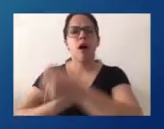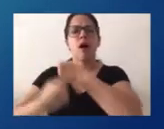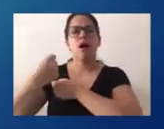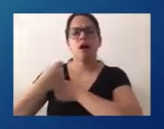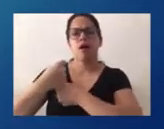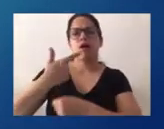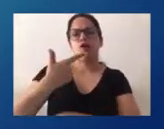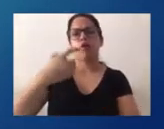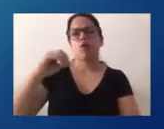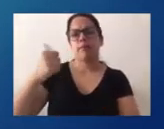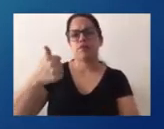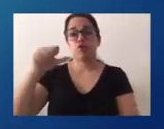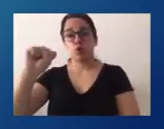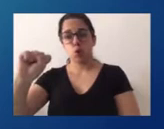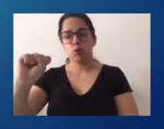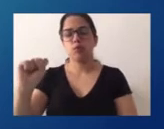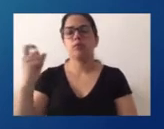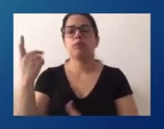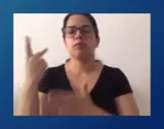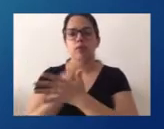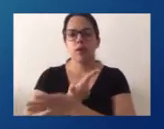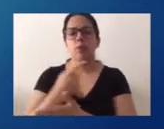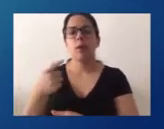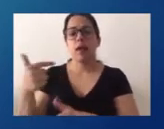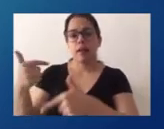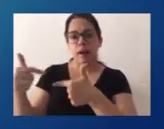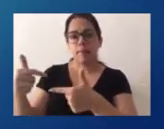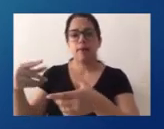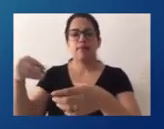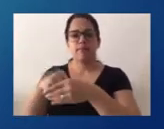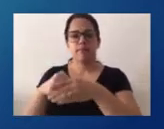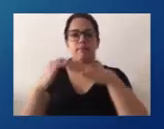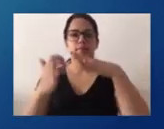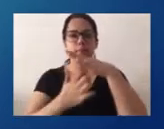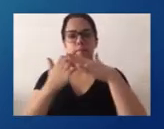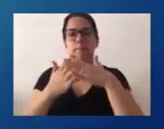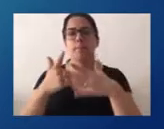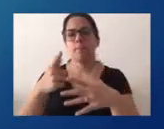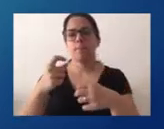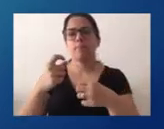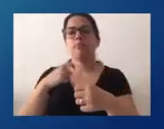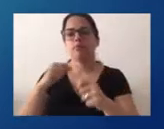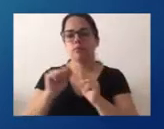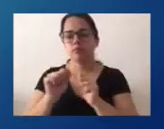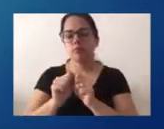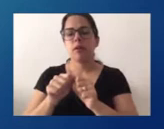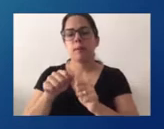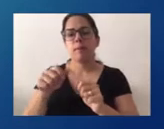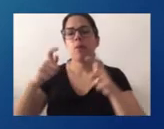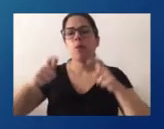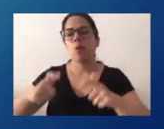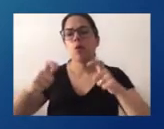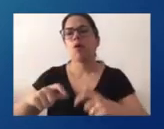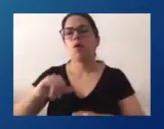morreu, isso ocorreu em março de 2018, durante um período de serviço na empresa Protes, fabricante